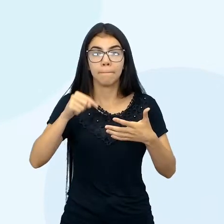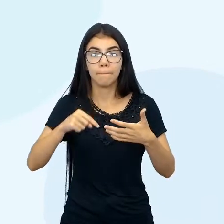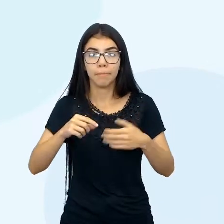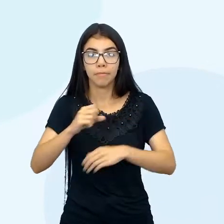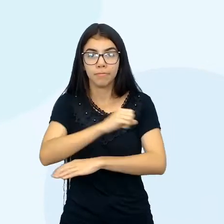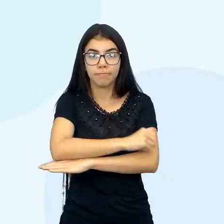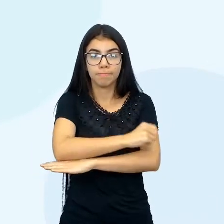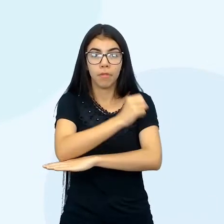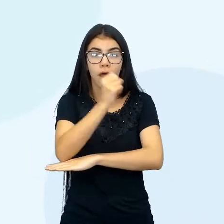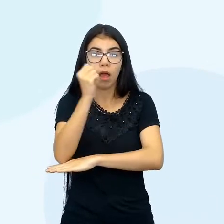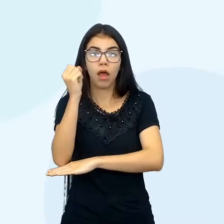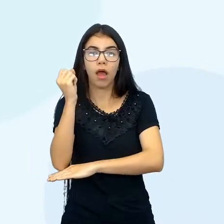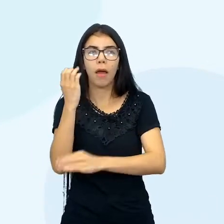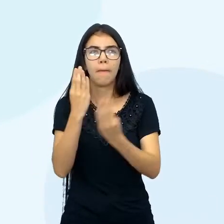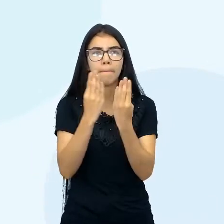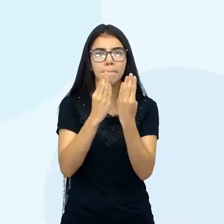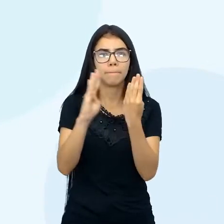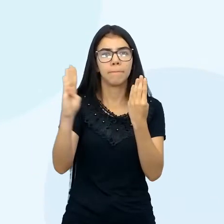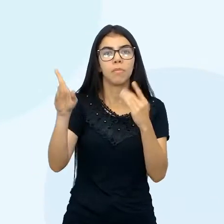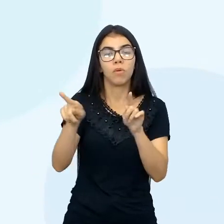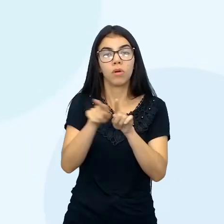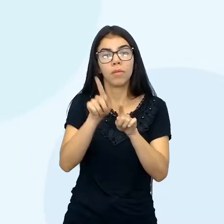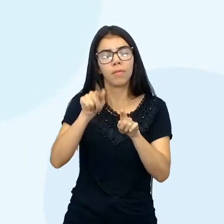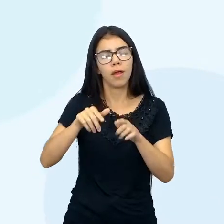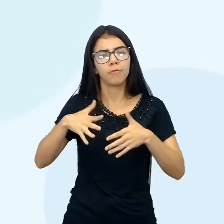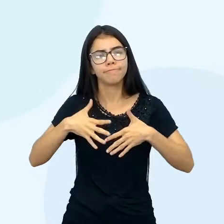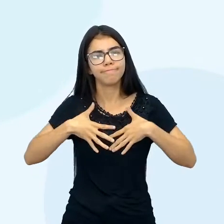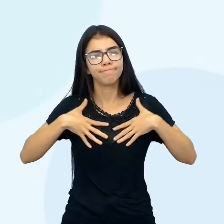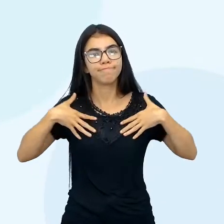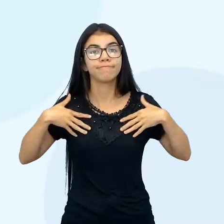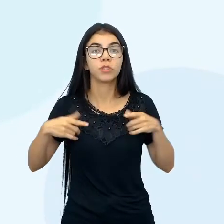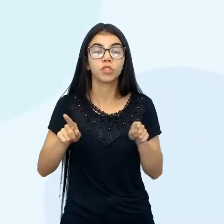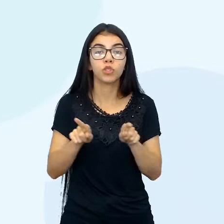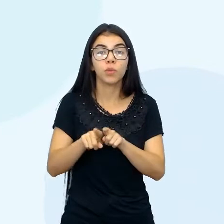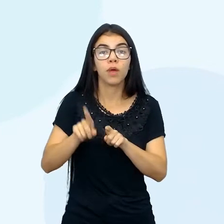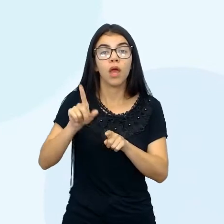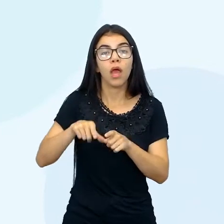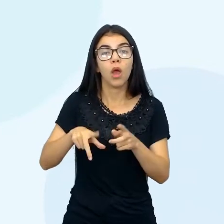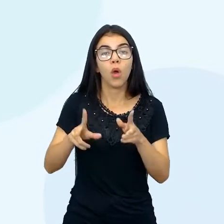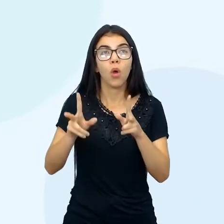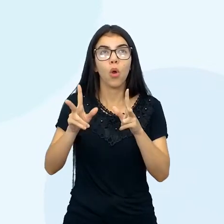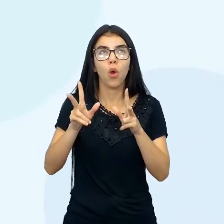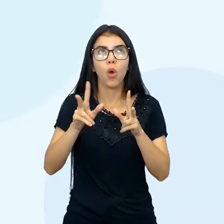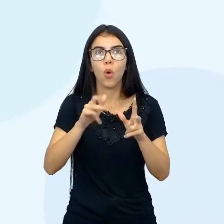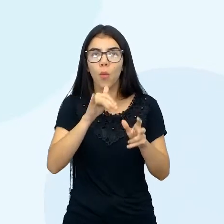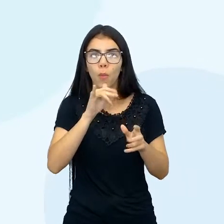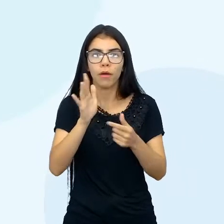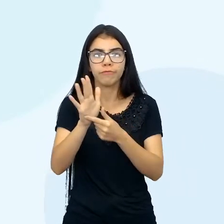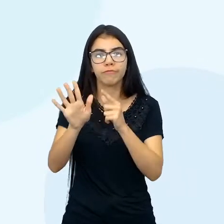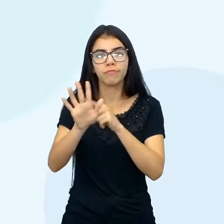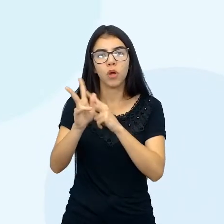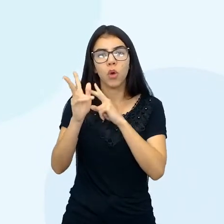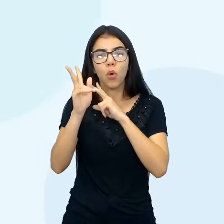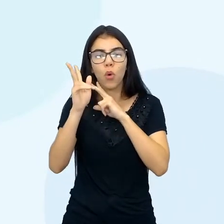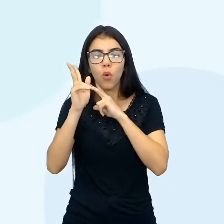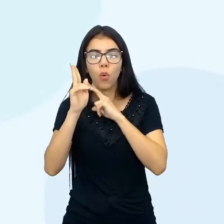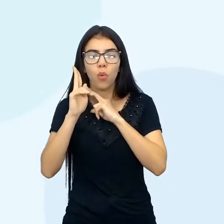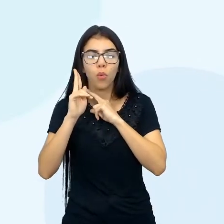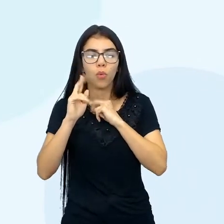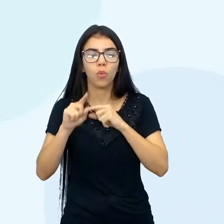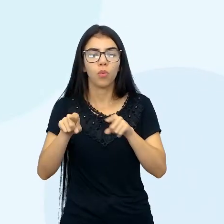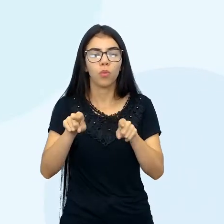janelas alinhadas. Um acordar alegre e farto de quem dormiu de uma assentada 7 horas de chumbo.